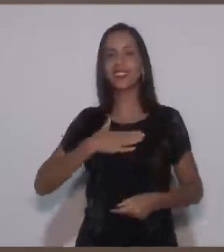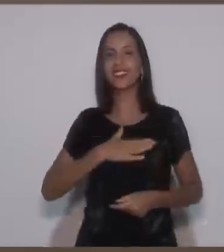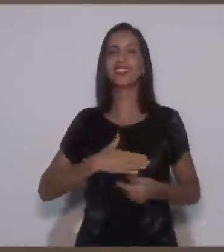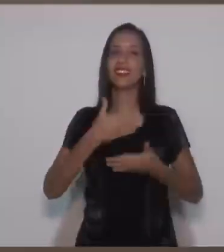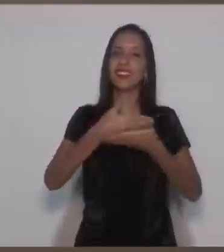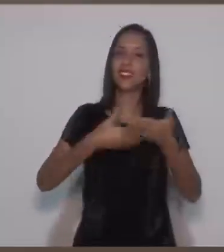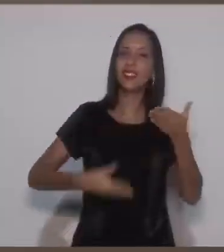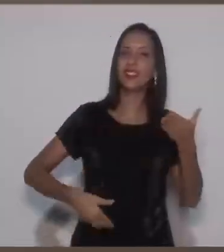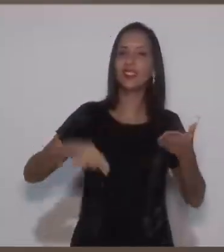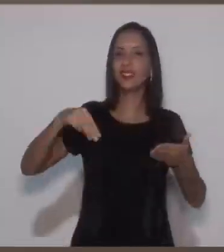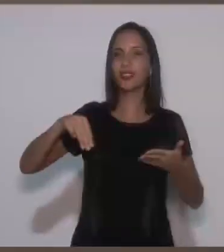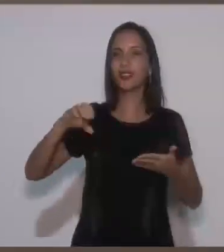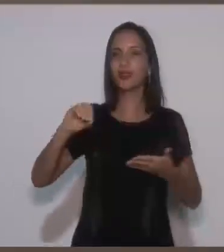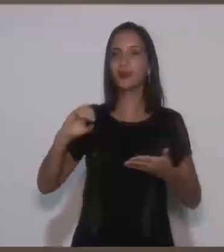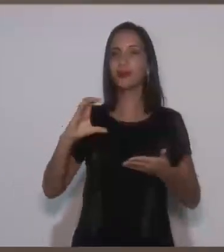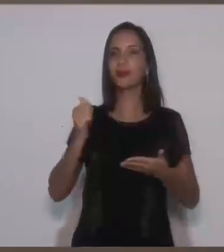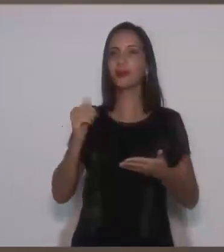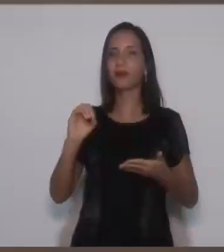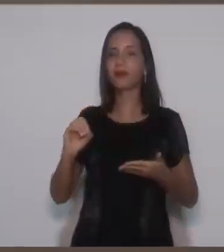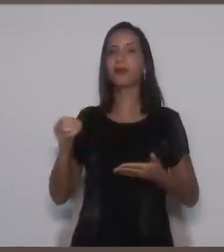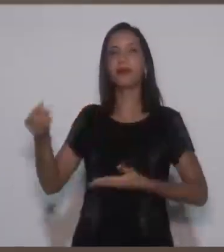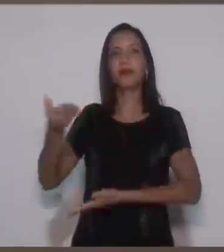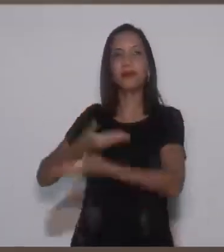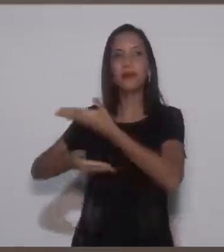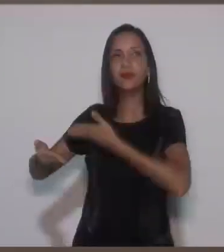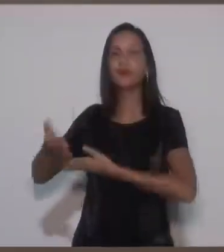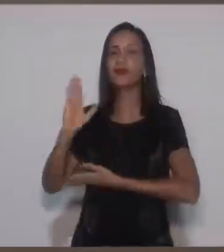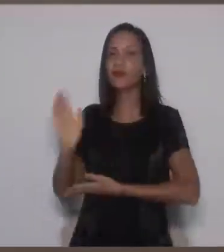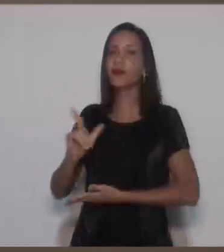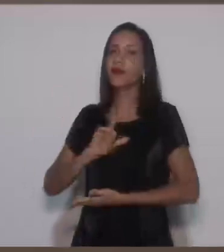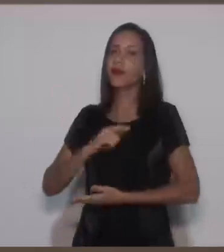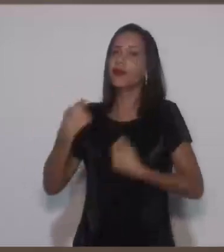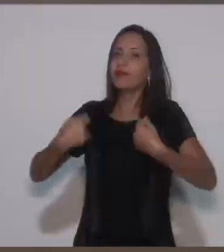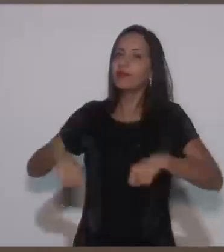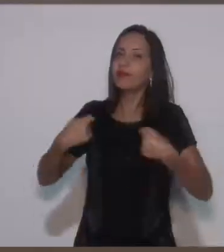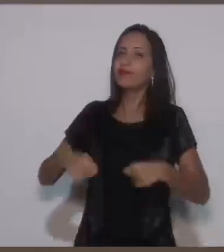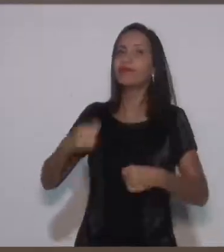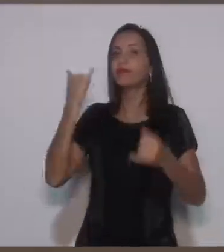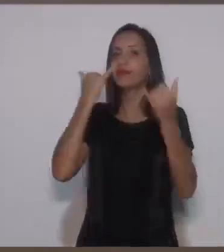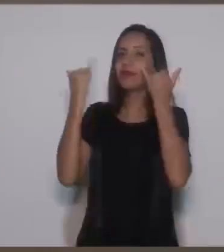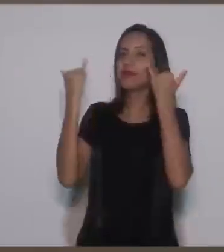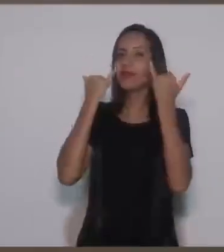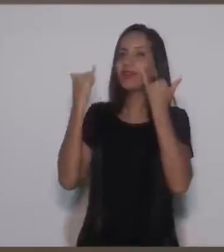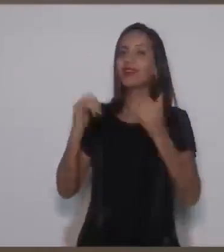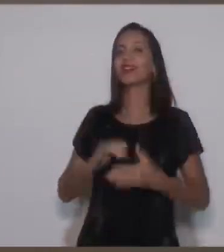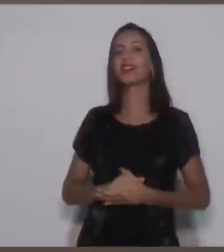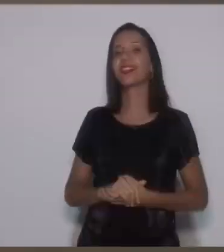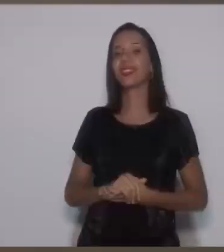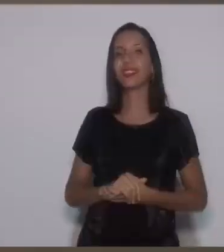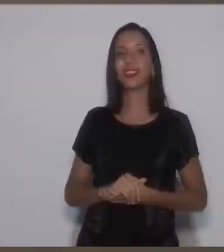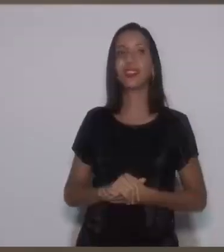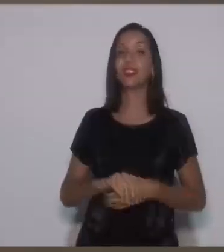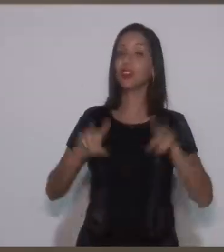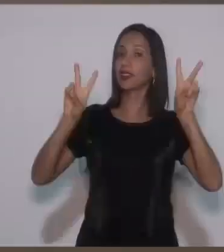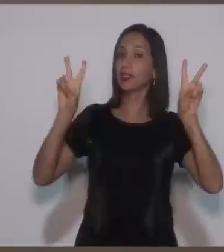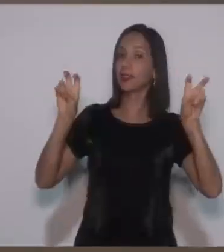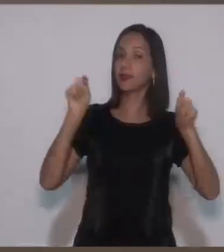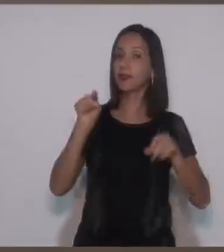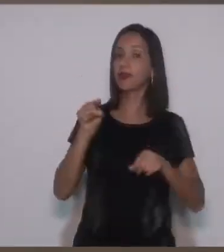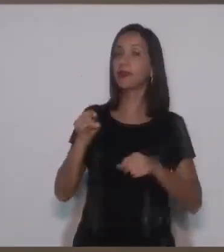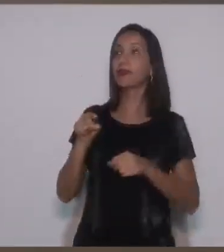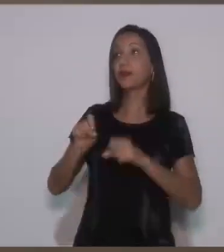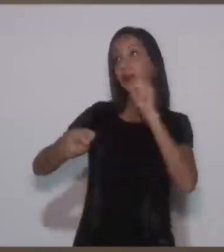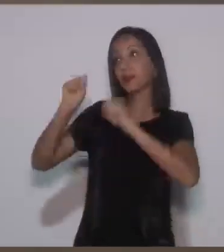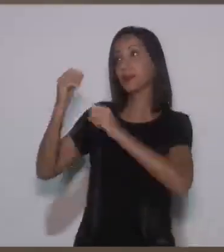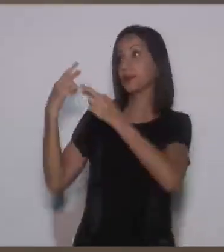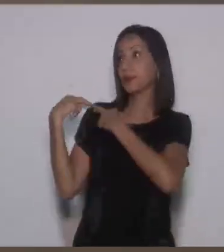nós fizemos, que a gente obteve já retorno, mas é necessário que seja essa informação, que chegue a informação a esse tipo de fornecedor. Não é